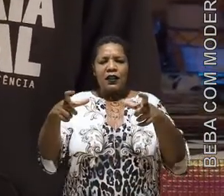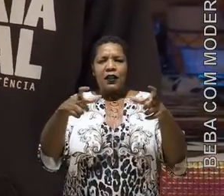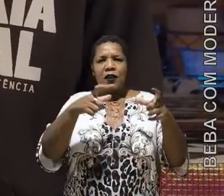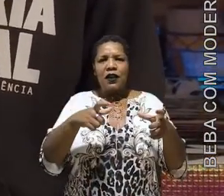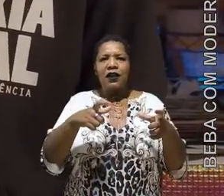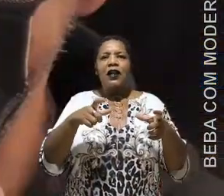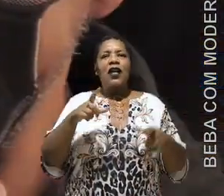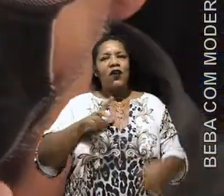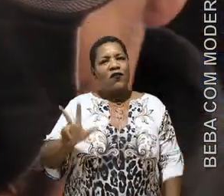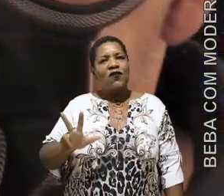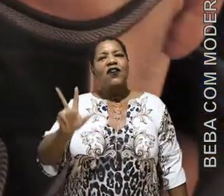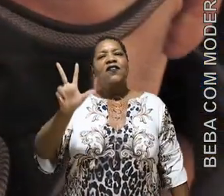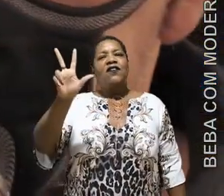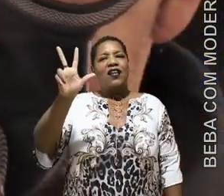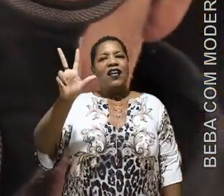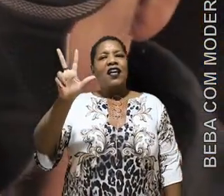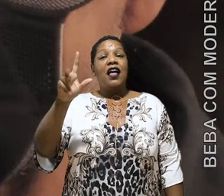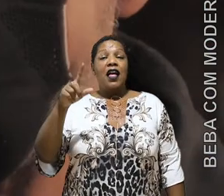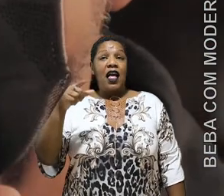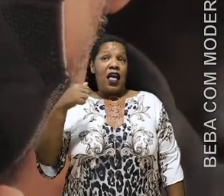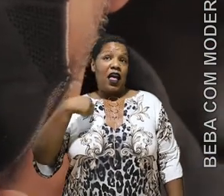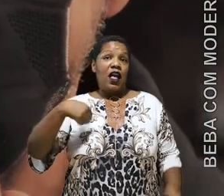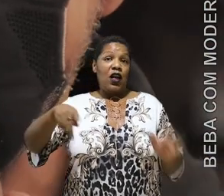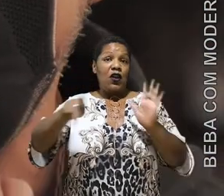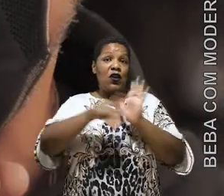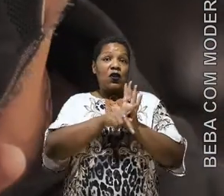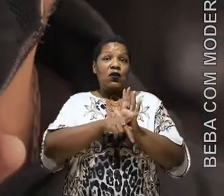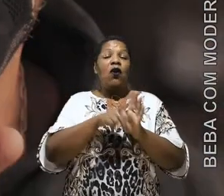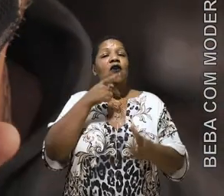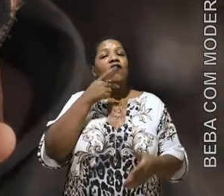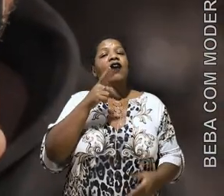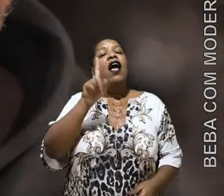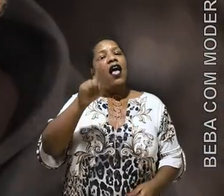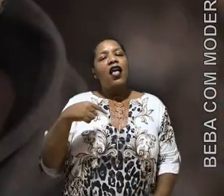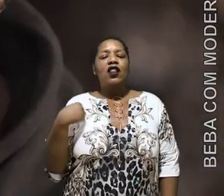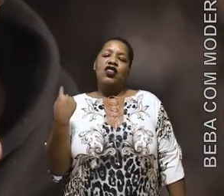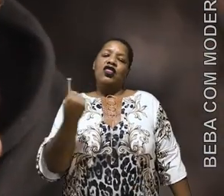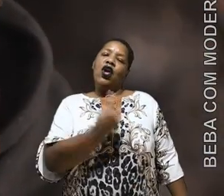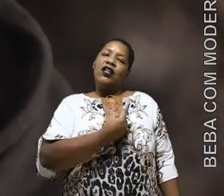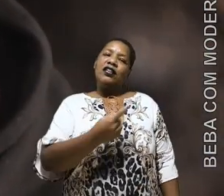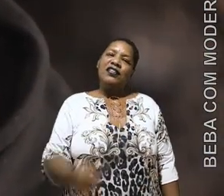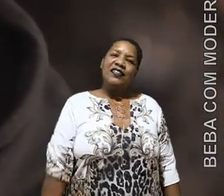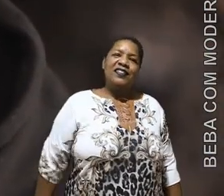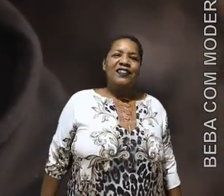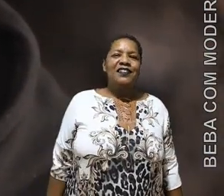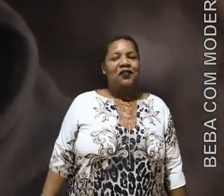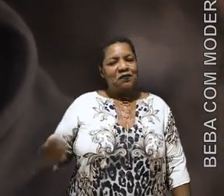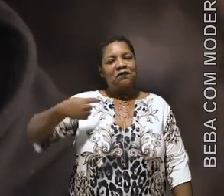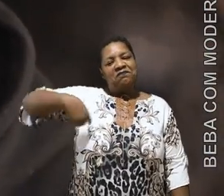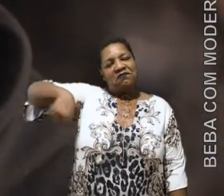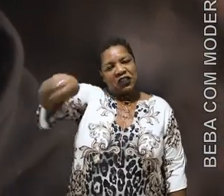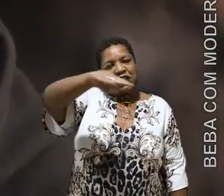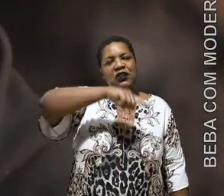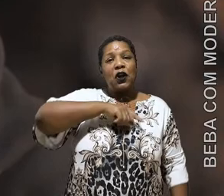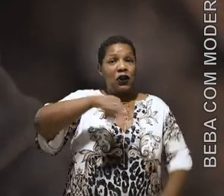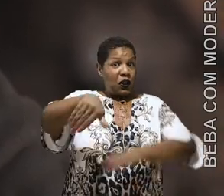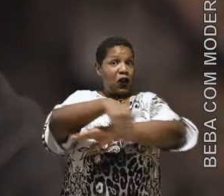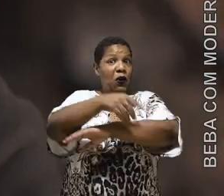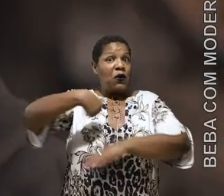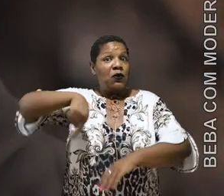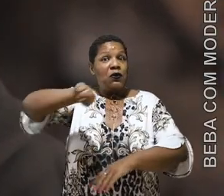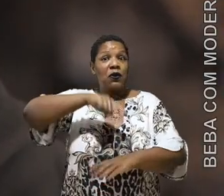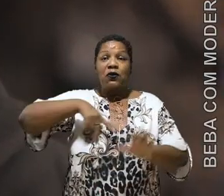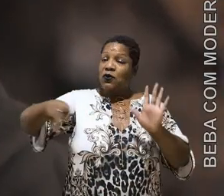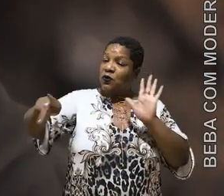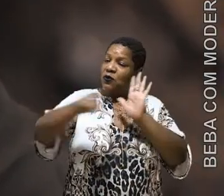ó Mariana é muito importante daqui um espaço nosso espaço DF conquista o favela é algo